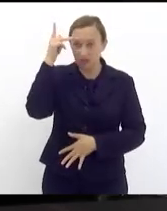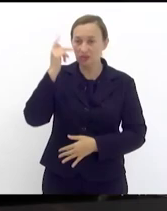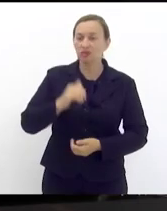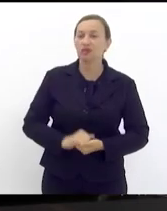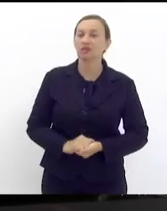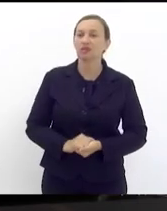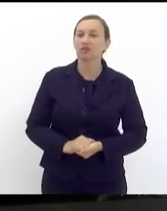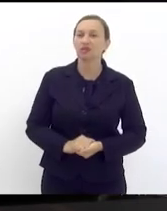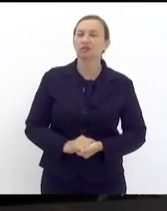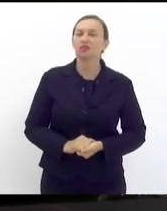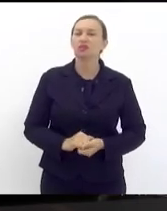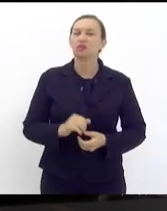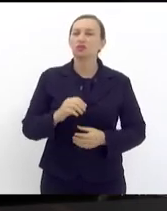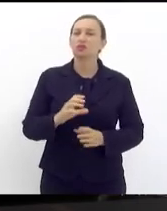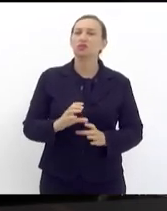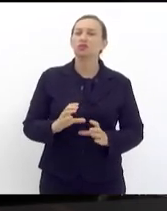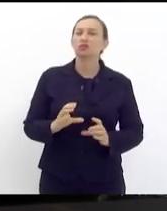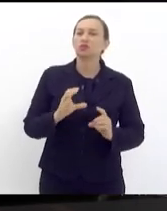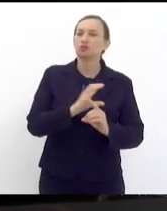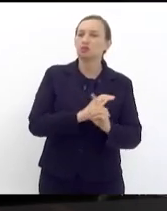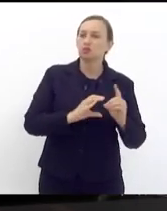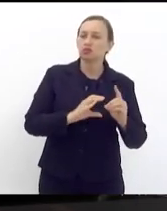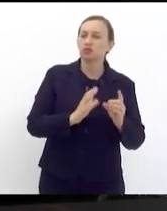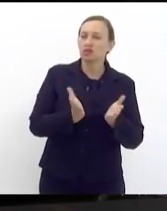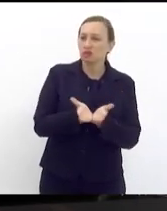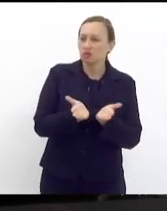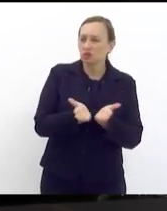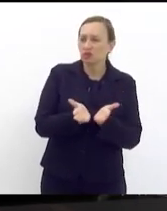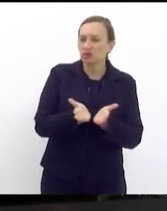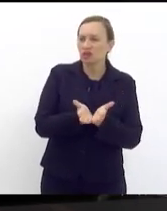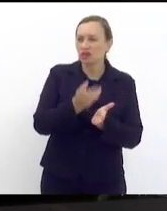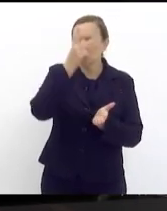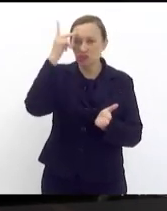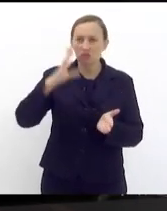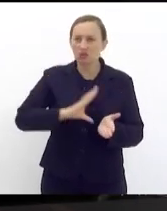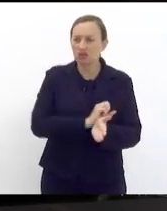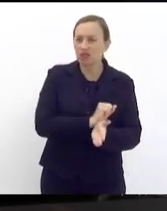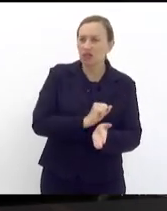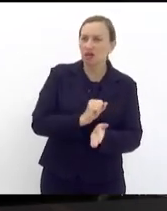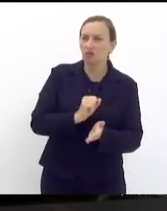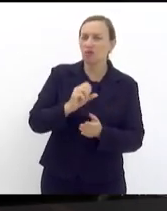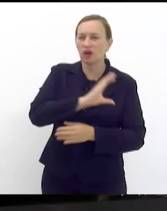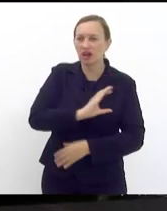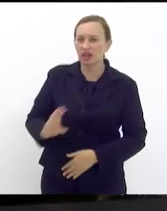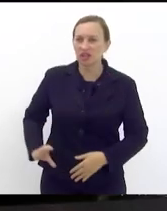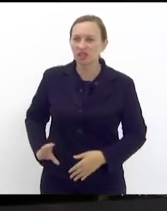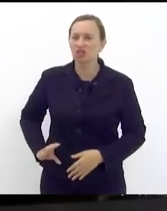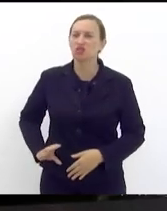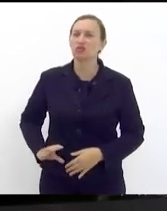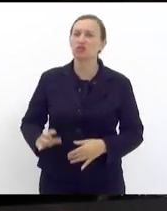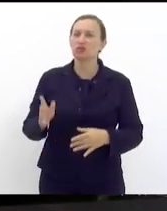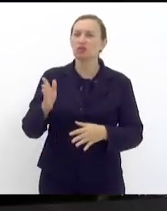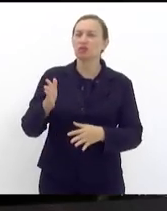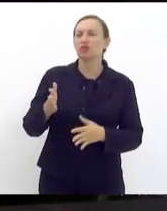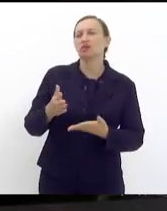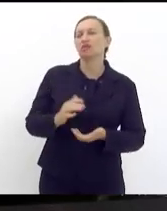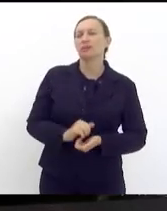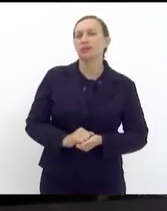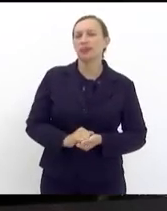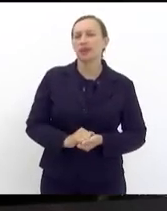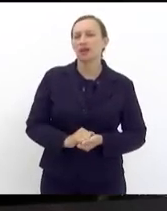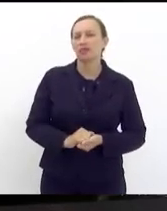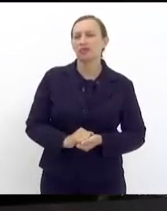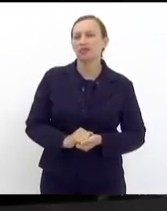mundo evangélico, das pessoas que amam a Cristo, que pregam a palavra, falam do amor de Cristo.